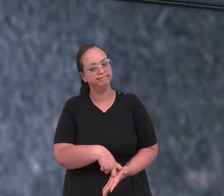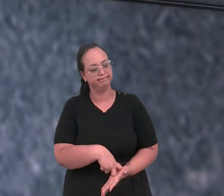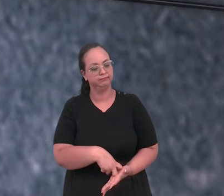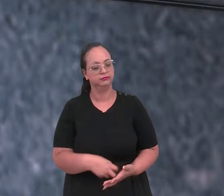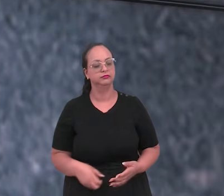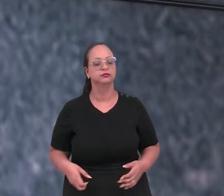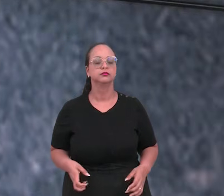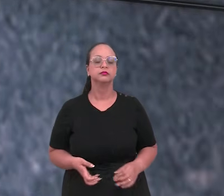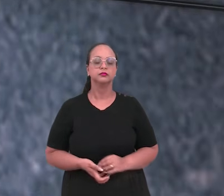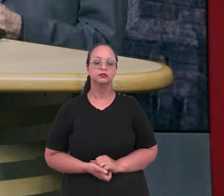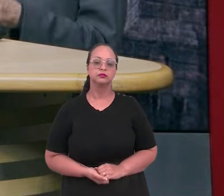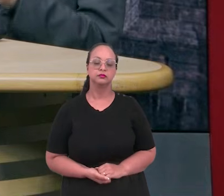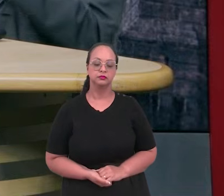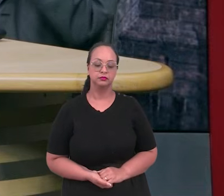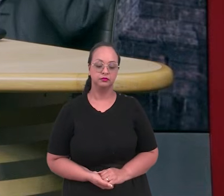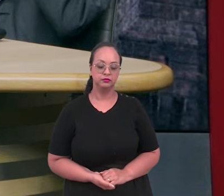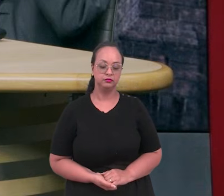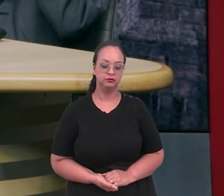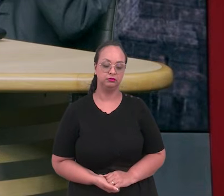para o Brasil.